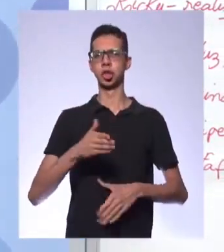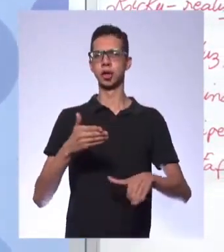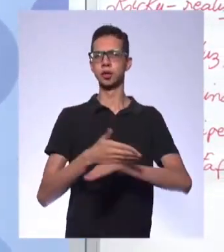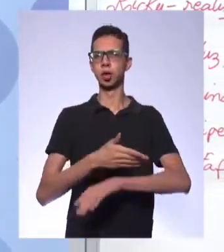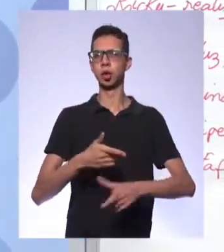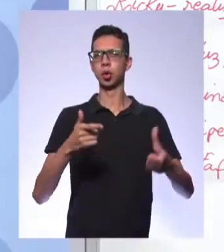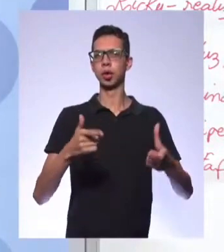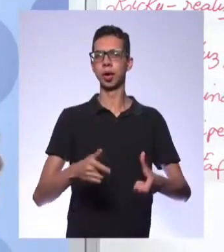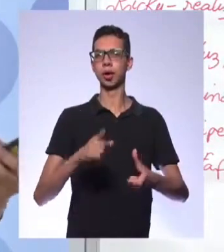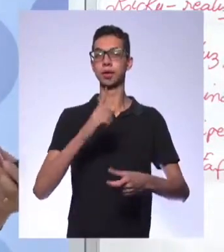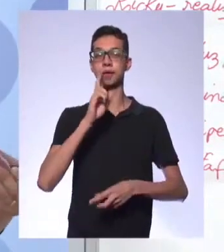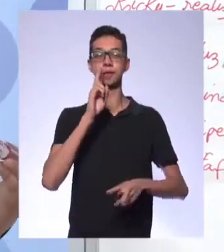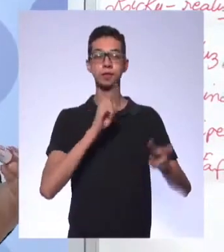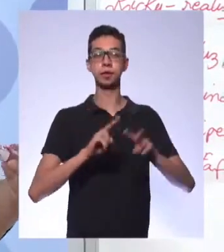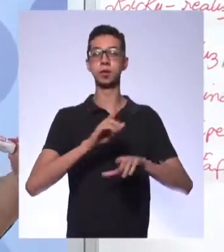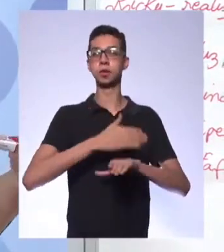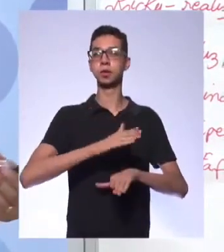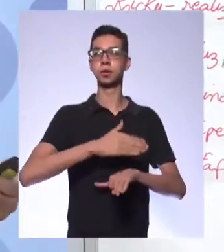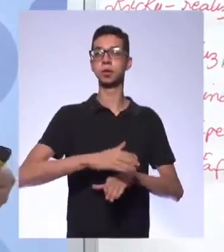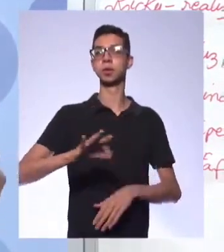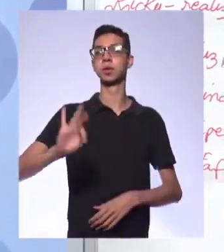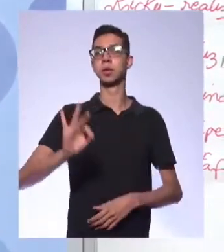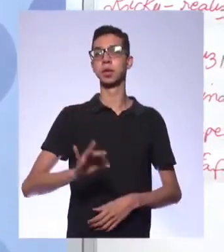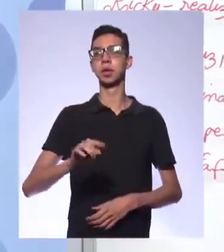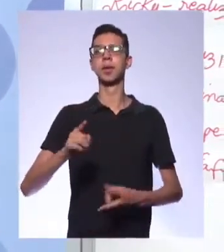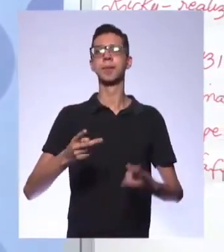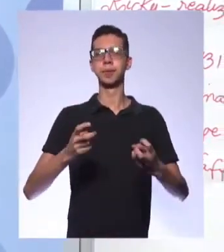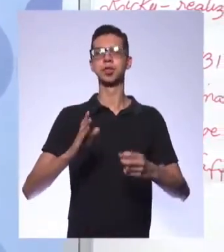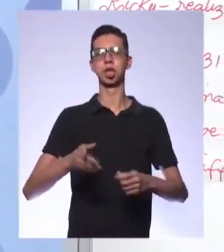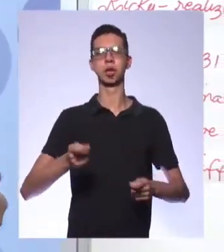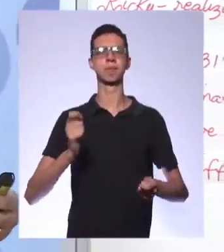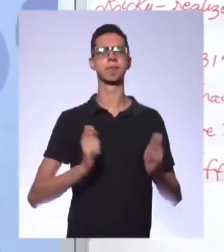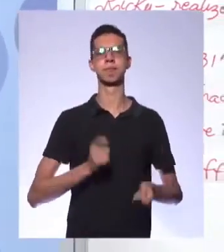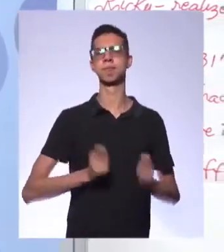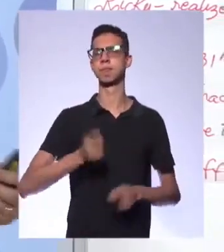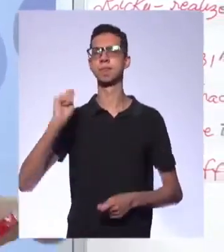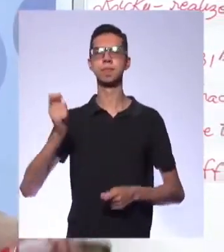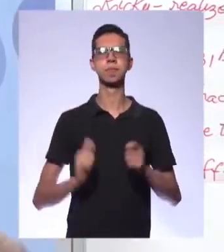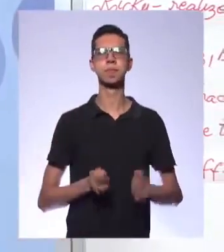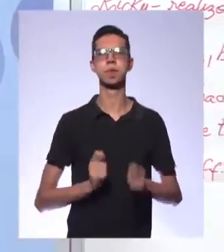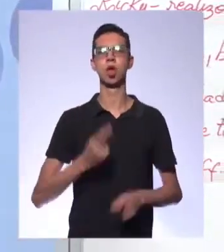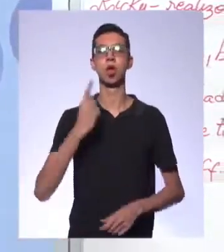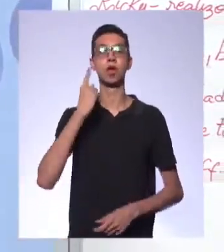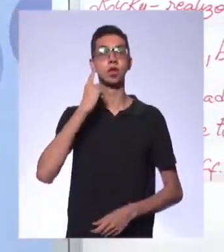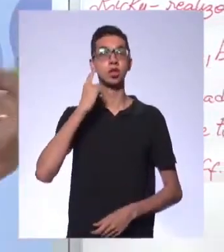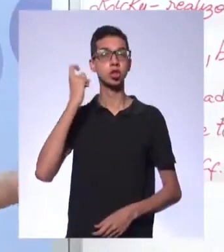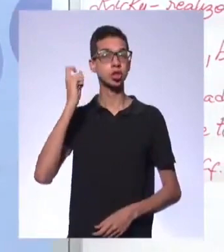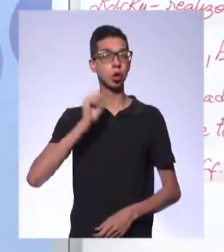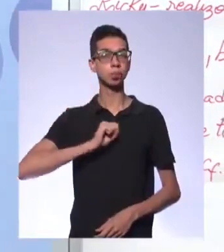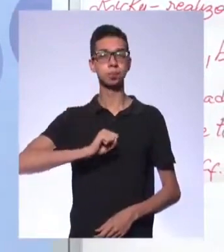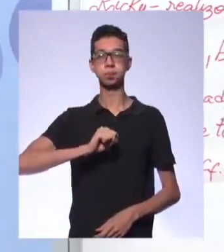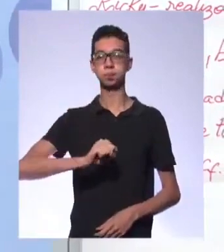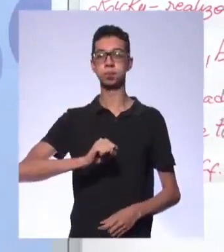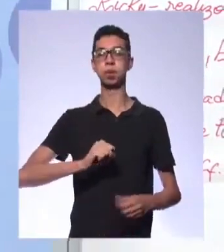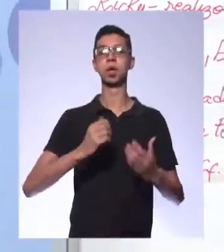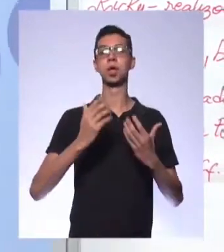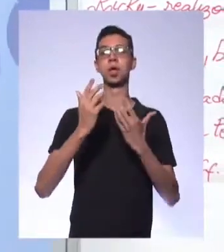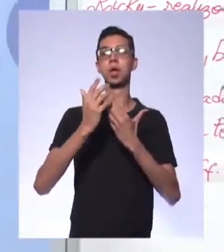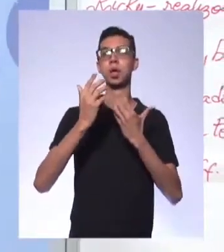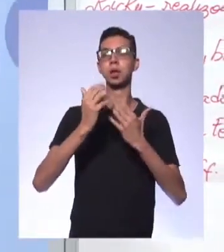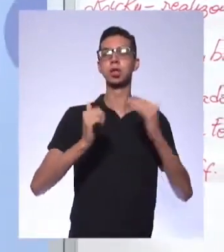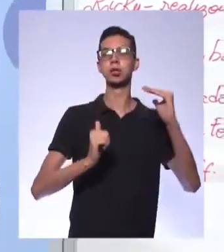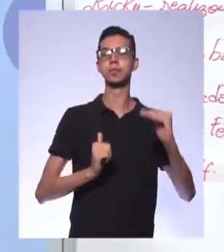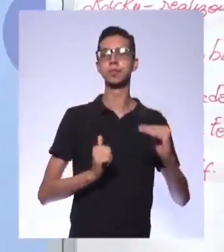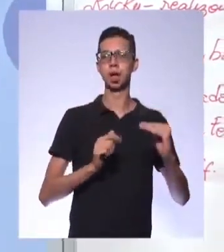vê um ensaio assim, e você vê que a bateria, né, está muito forte, ela está abafando a voz do cantor, abafando os outros instrumentos. Isso